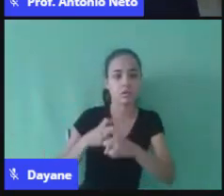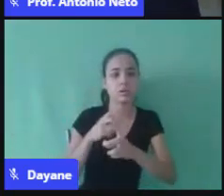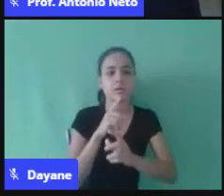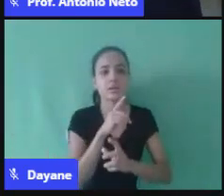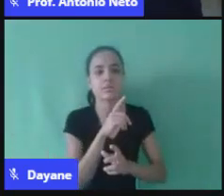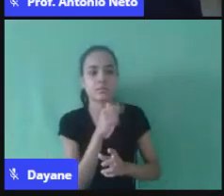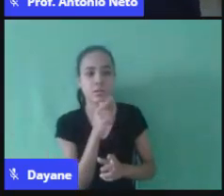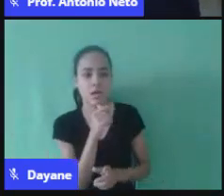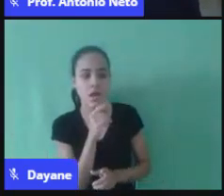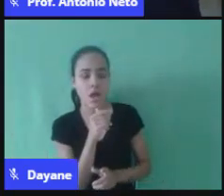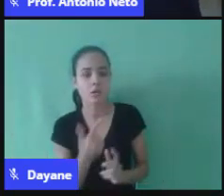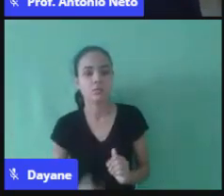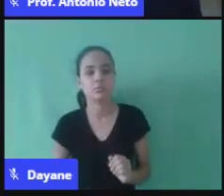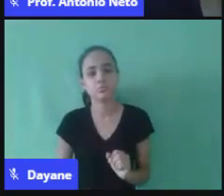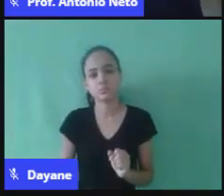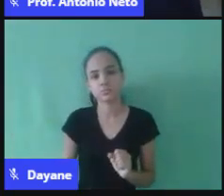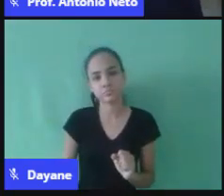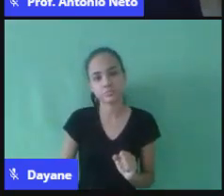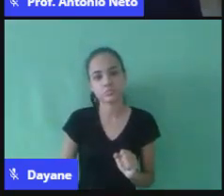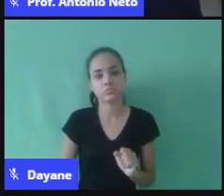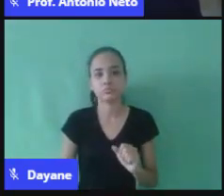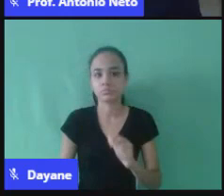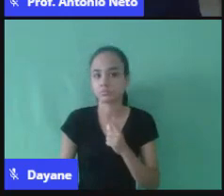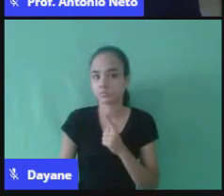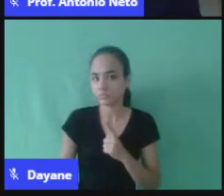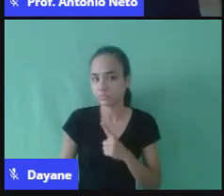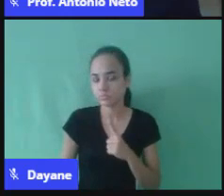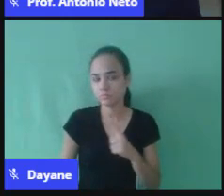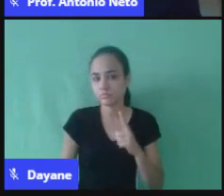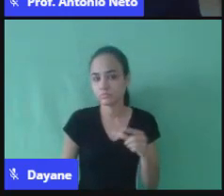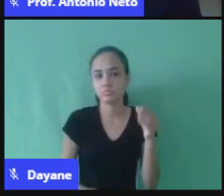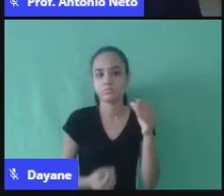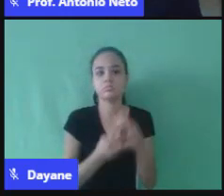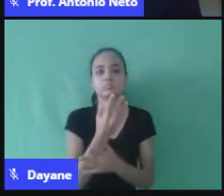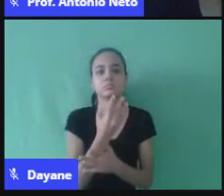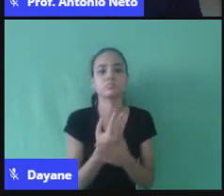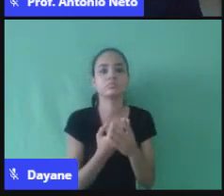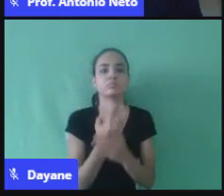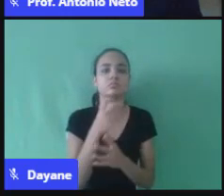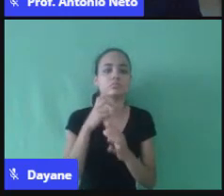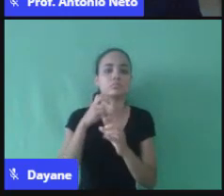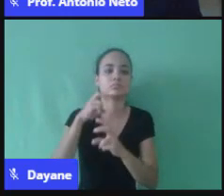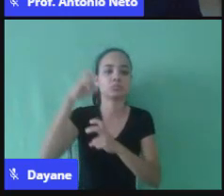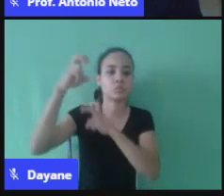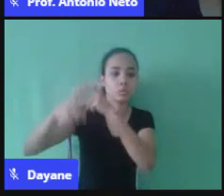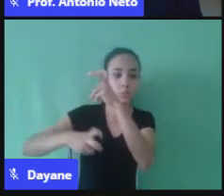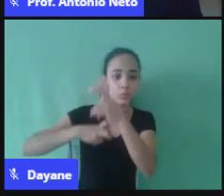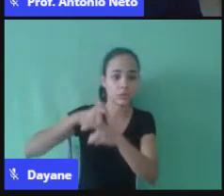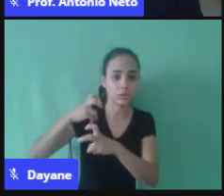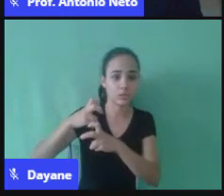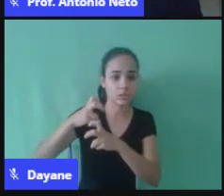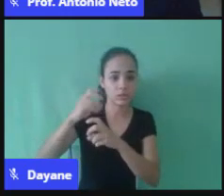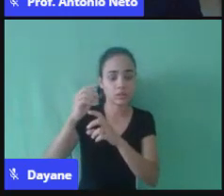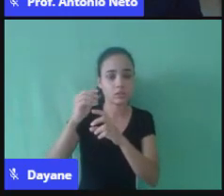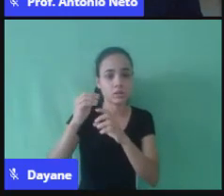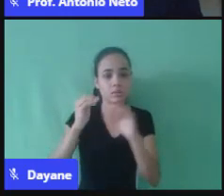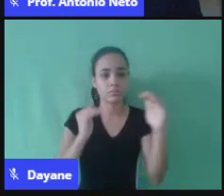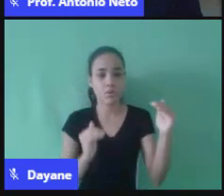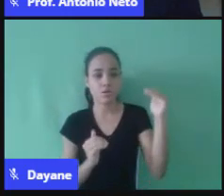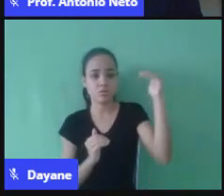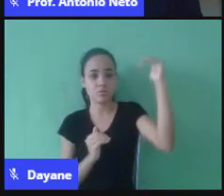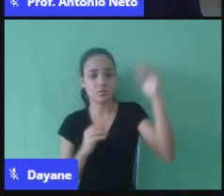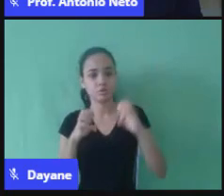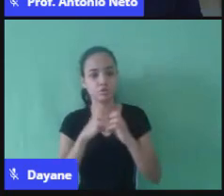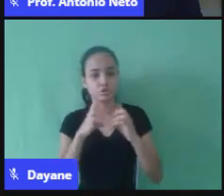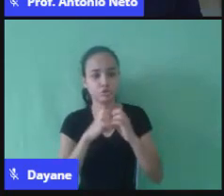inicia, ele surge lá no Parque do Prosa, mais acima do Shopping Campo Grande, vai estar dentro do